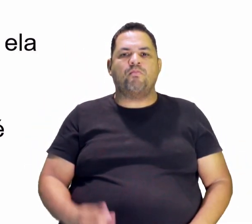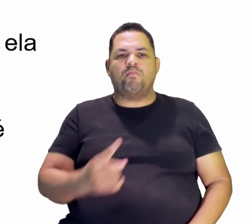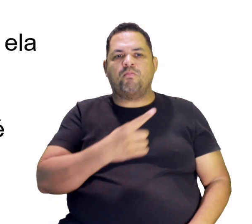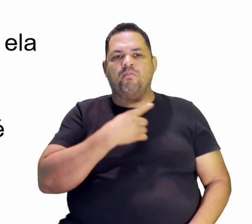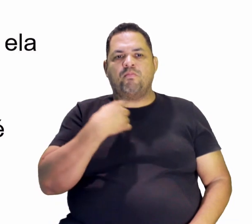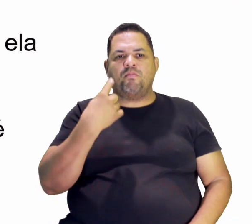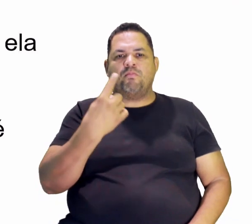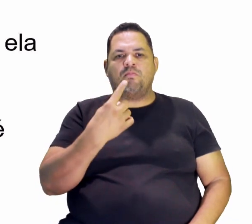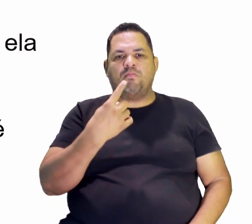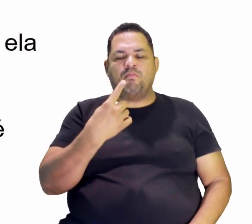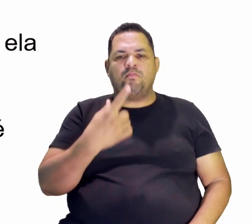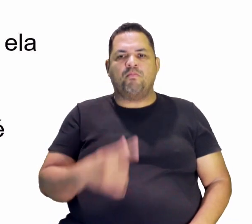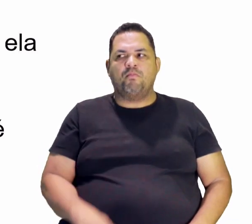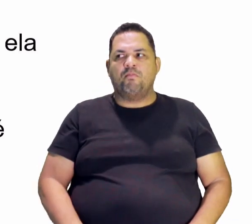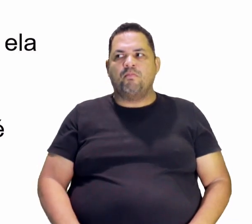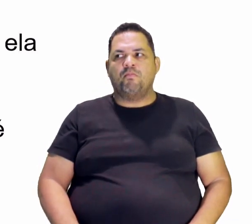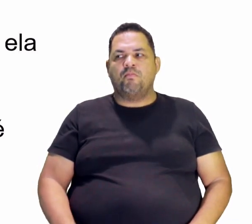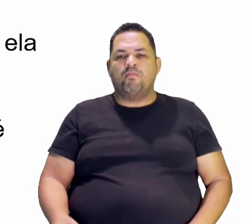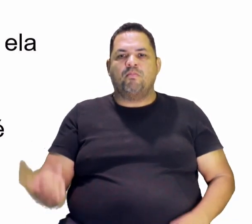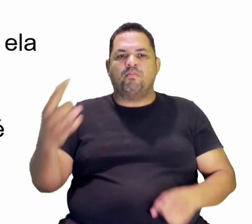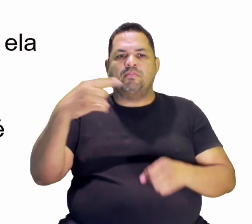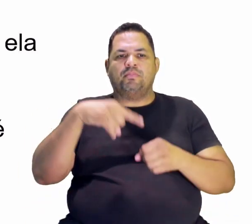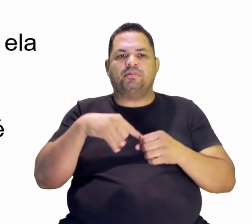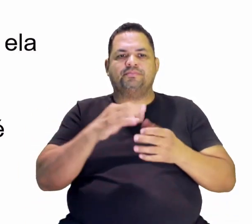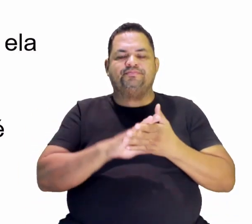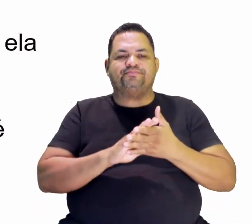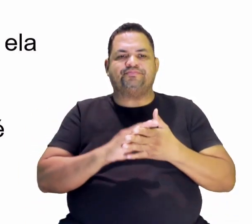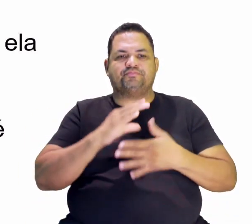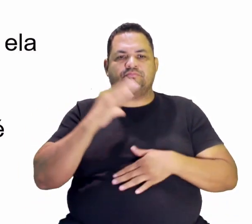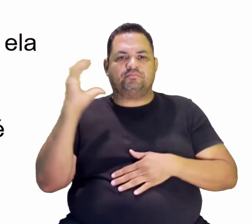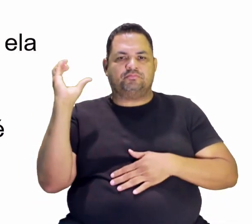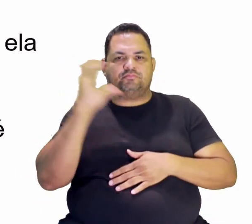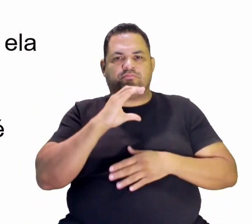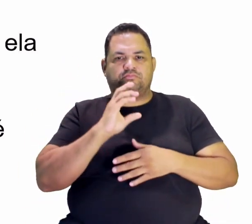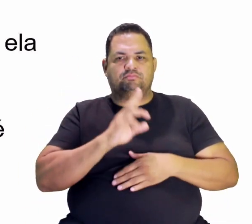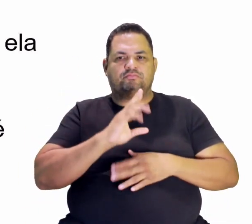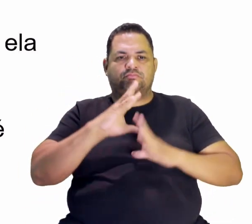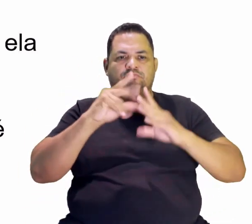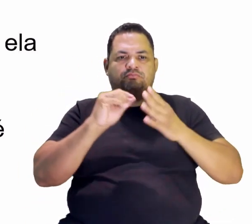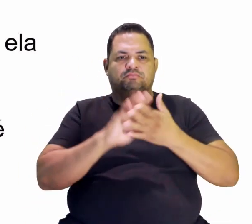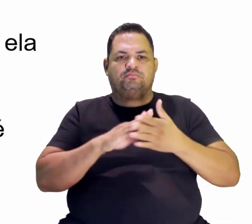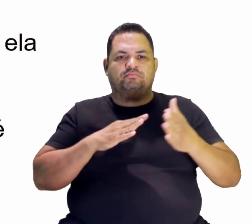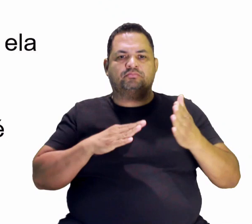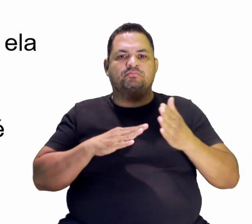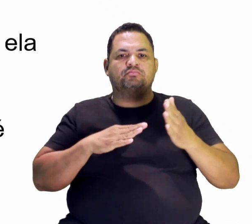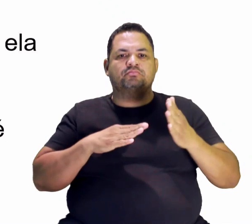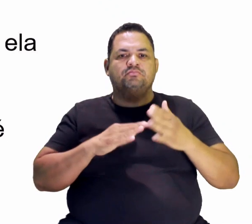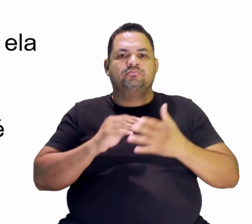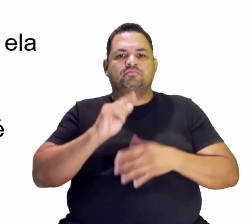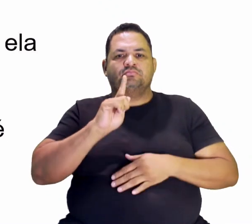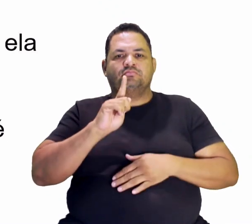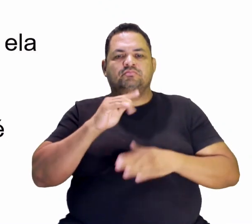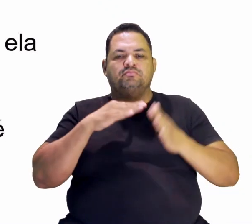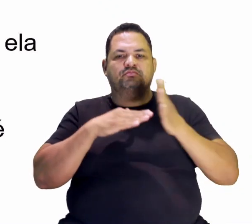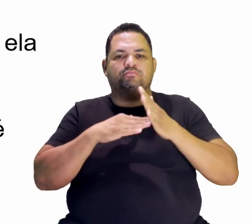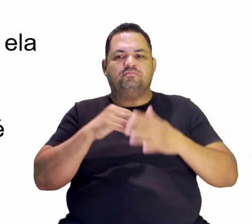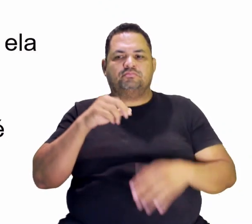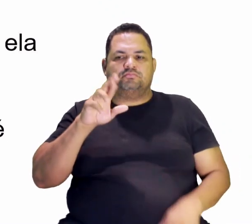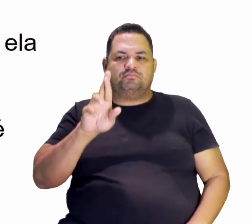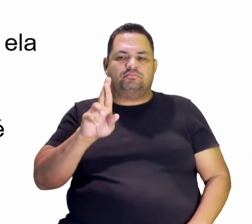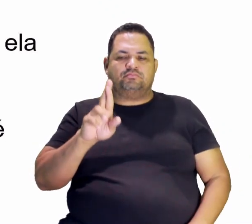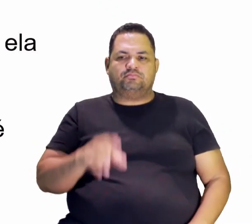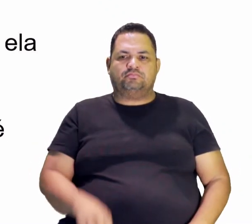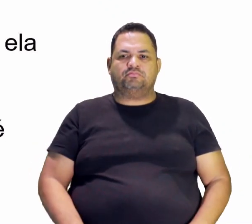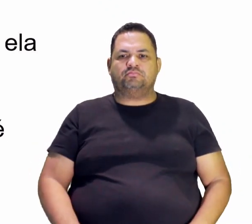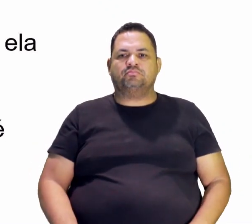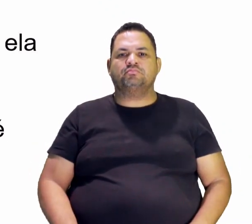sabemos, eu coloquei aqui para a gente voltar, a aceleração da bola é constante em todos os pontos da trajetória Q até R. Vou mostrar